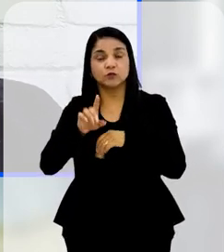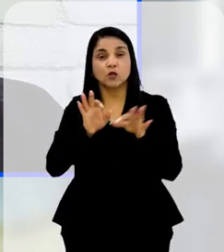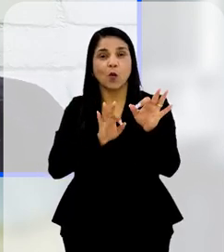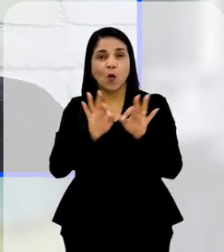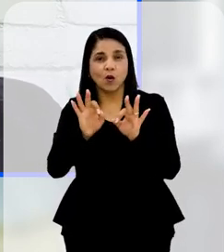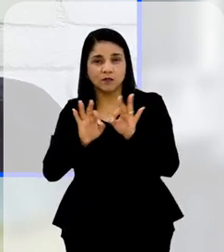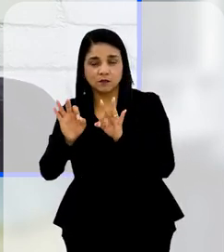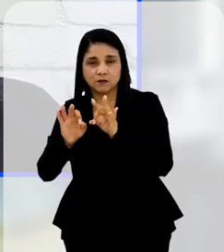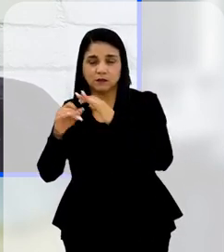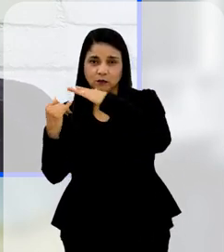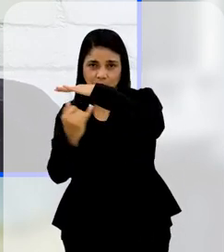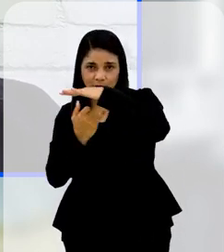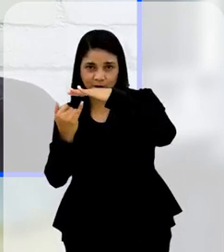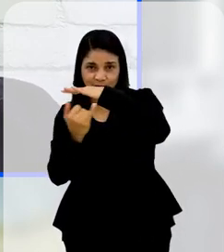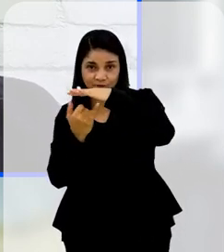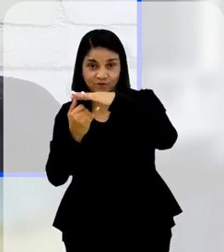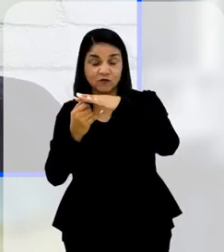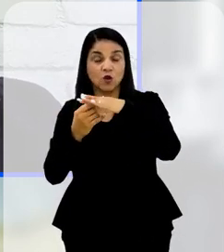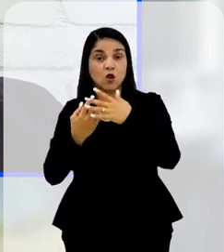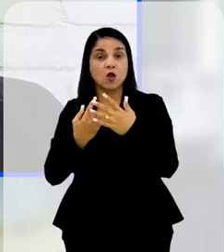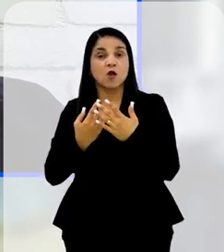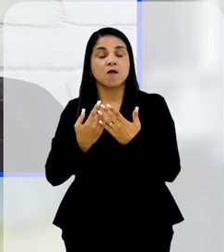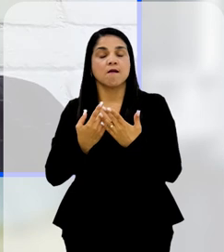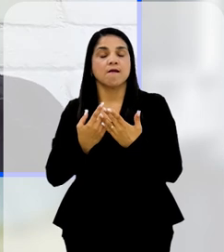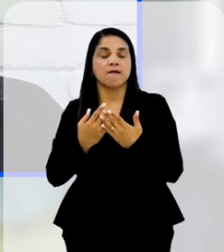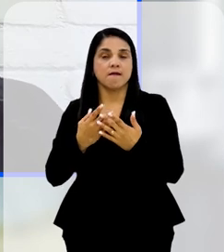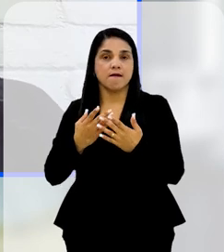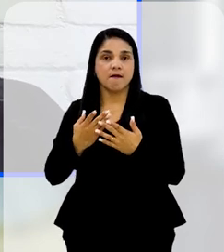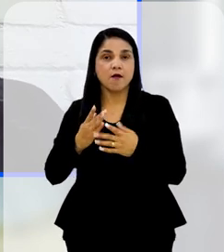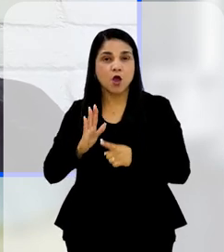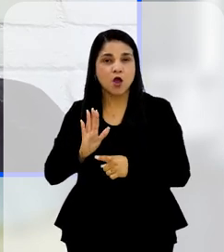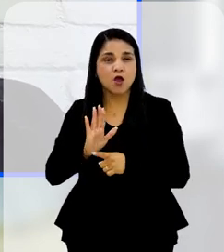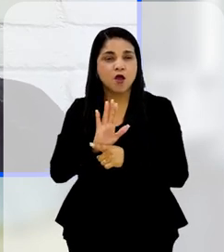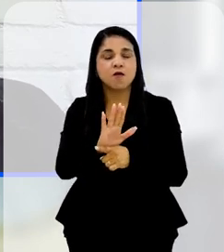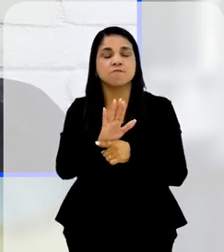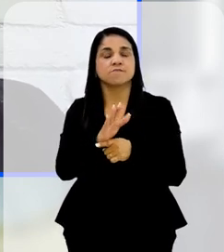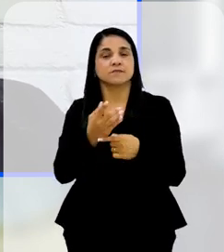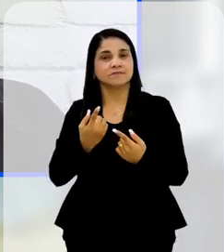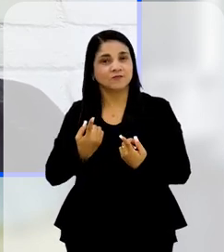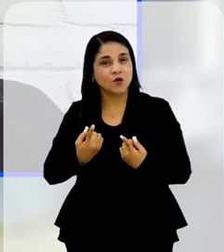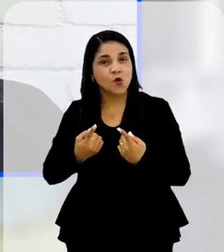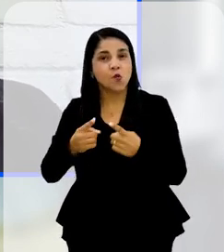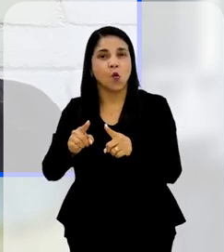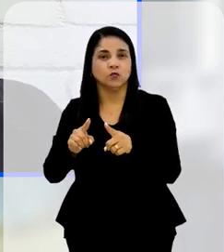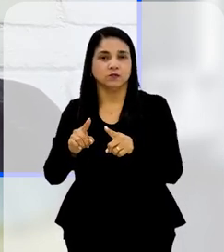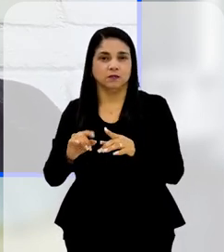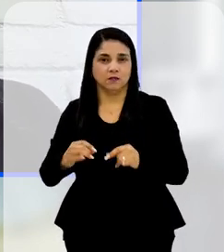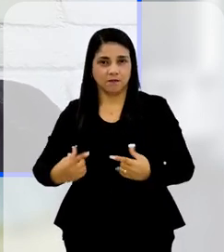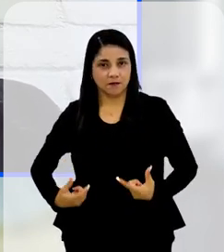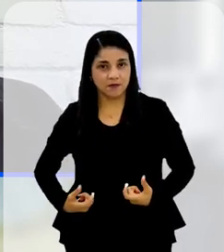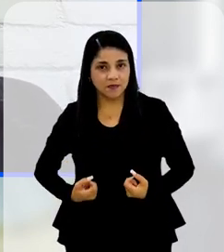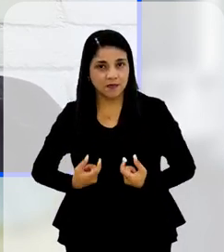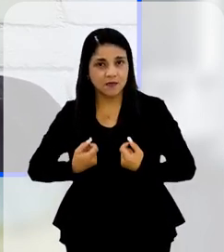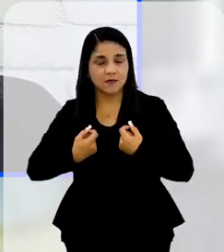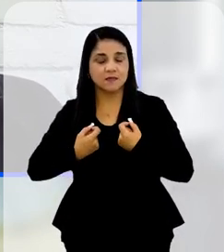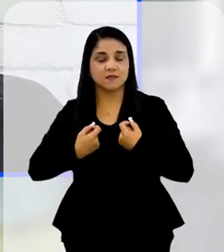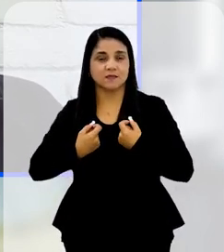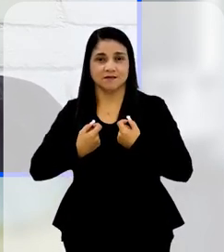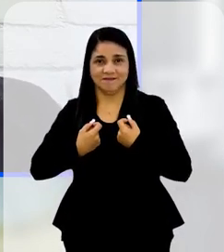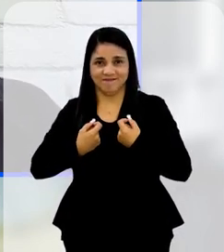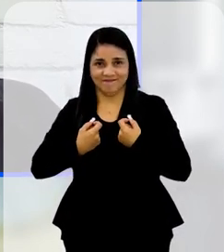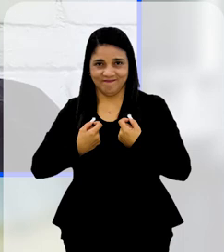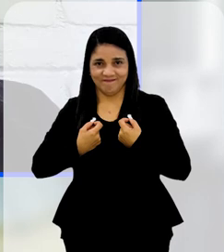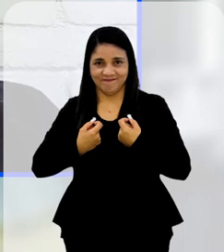durante 8 anos, participei do board da direção dessa entidade, que